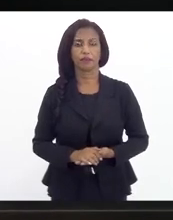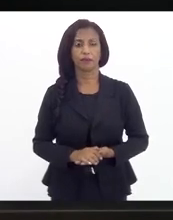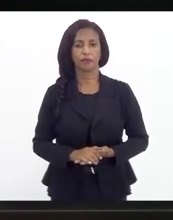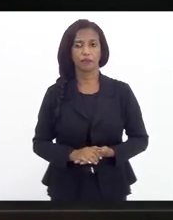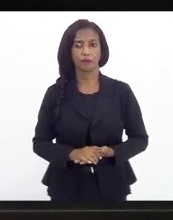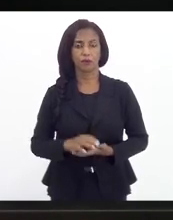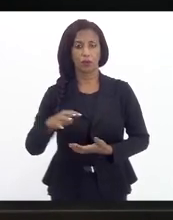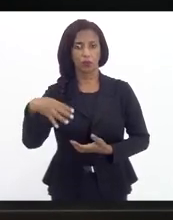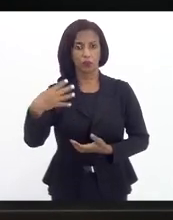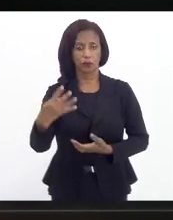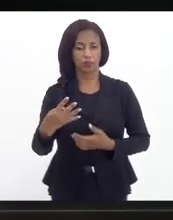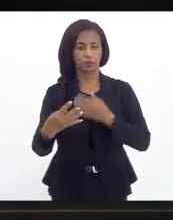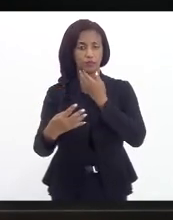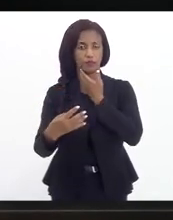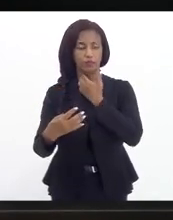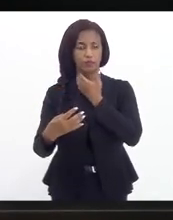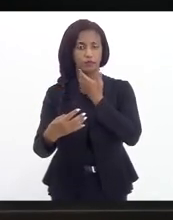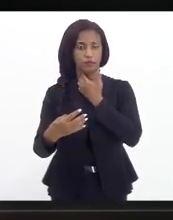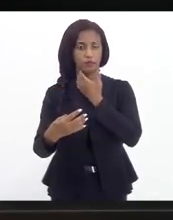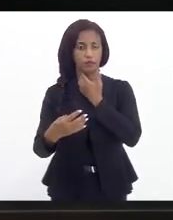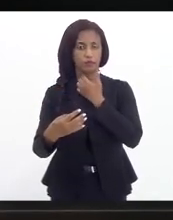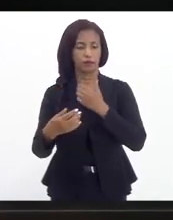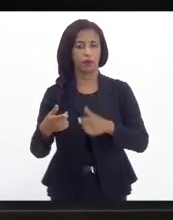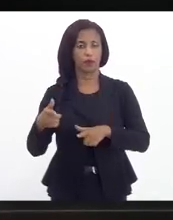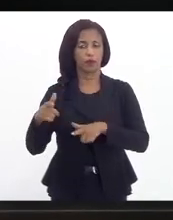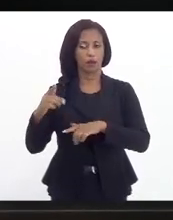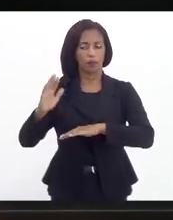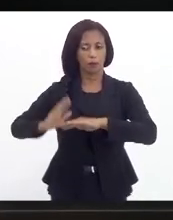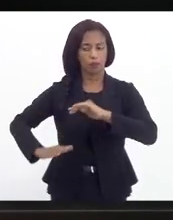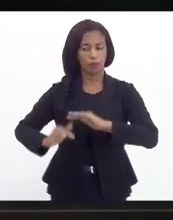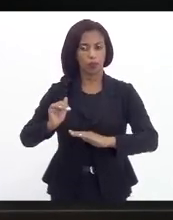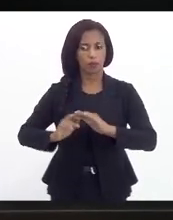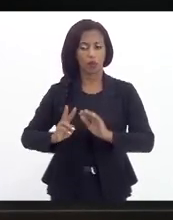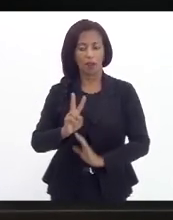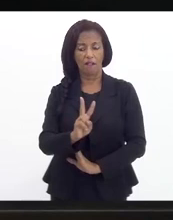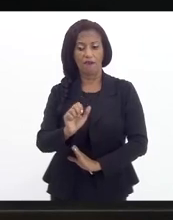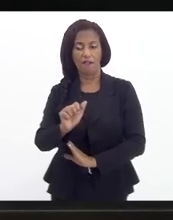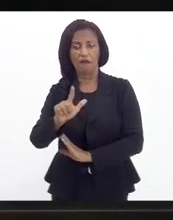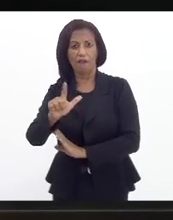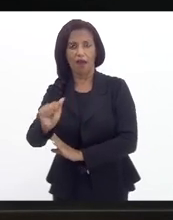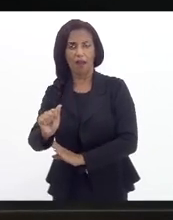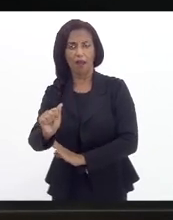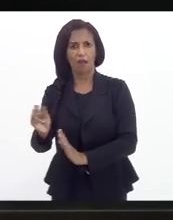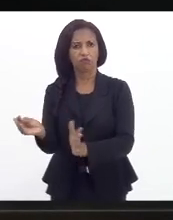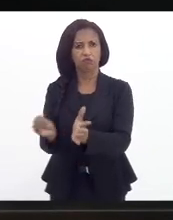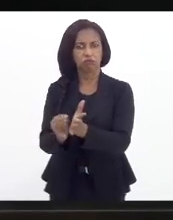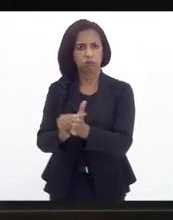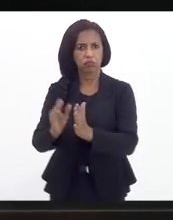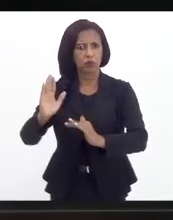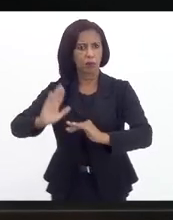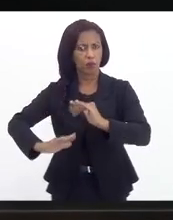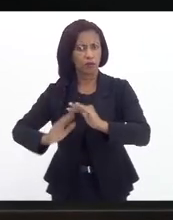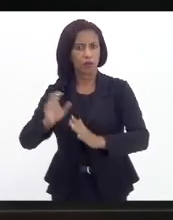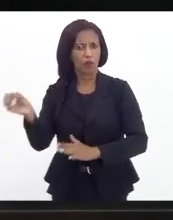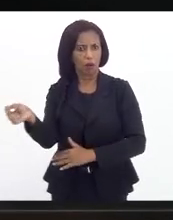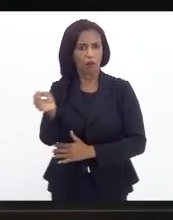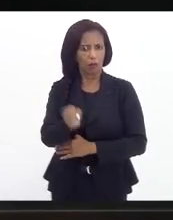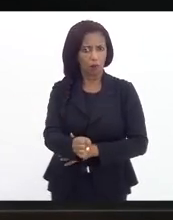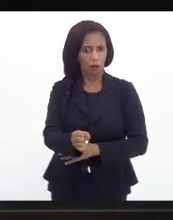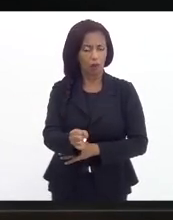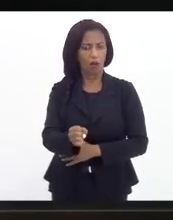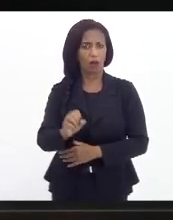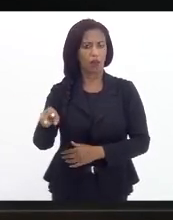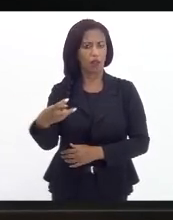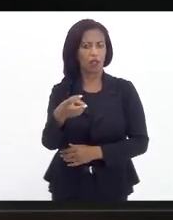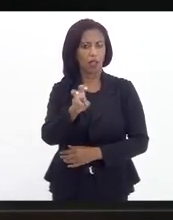4. O provimento de cargos efetivos em decorrência de vacância ocorrida a partir do dia 6 de setembro de 17. 5.